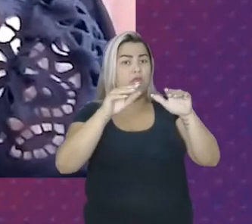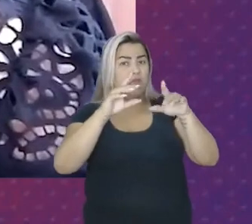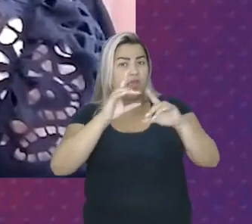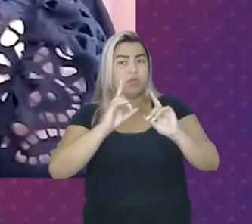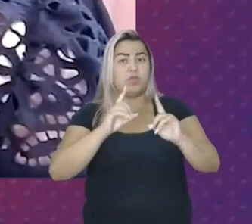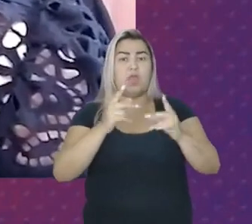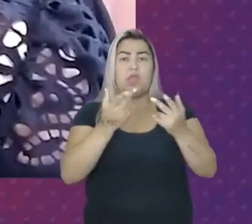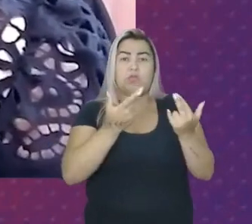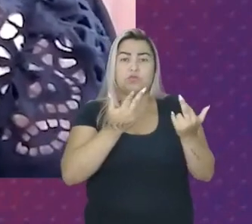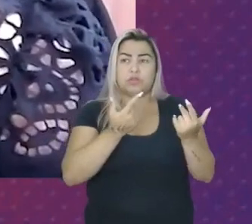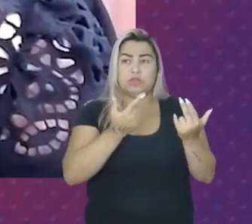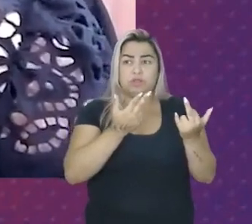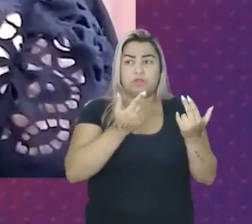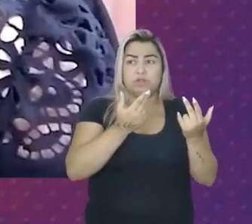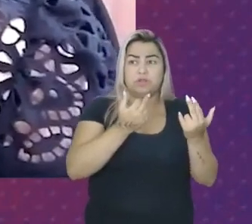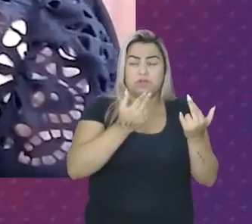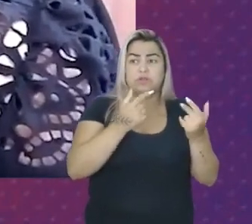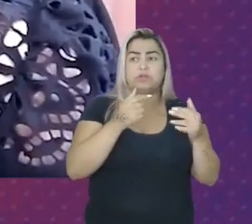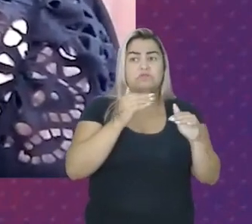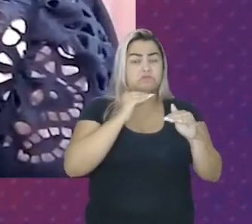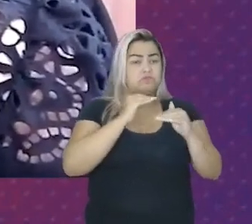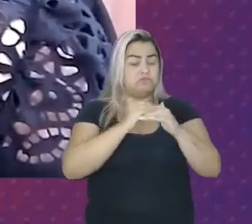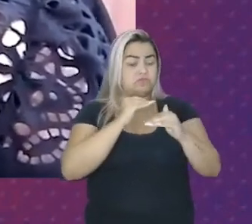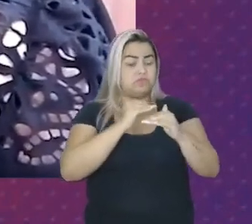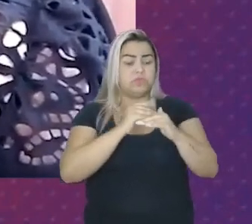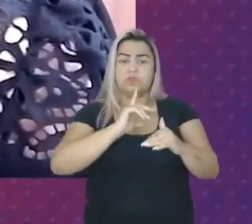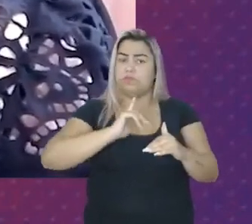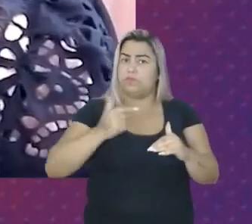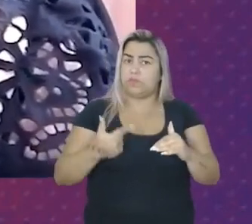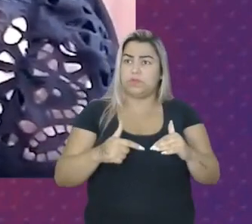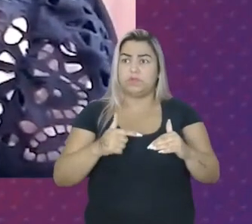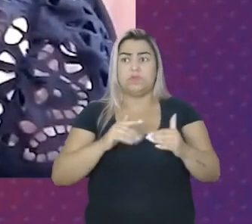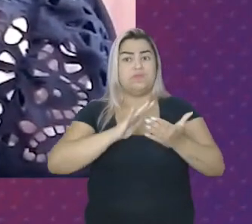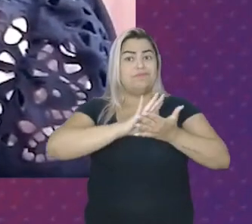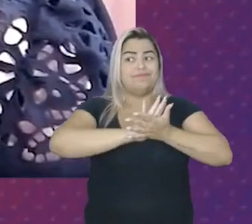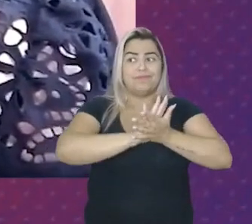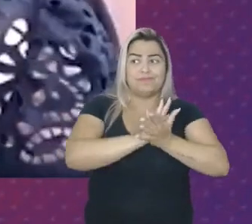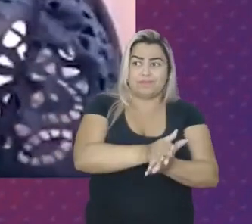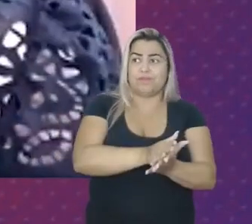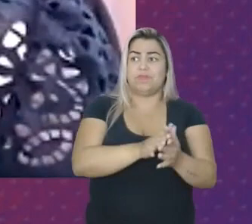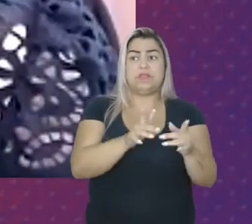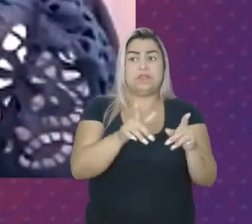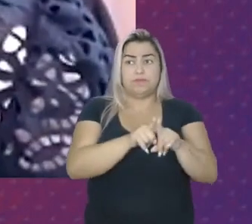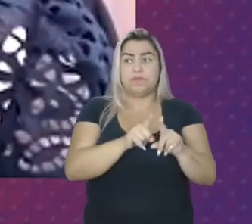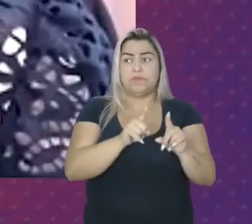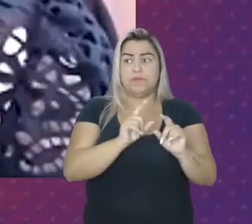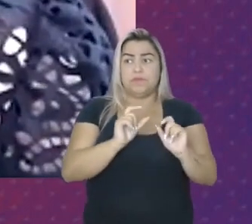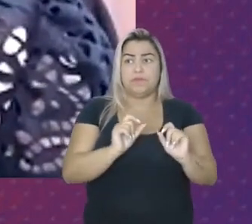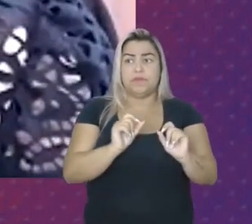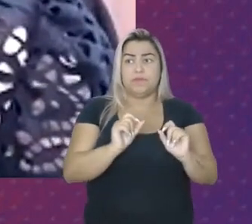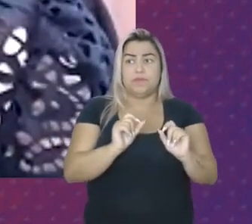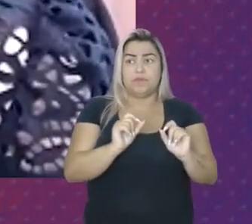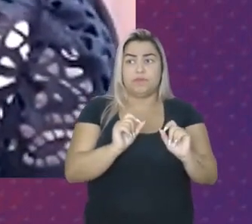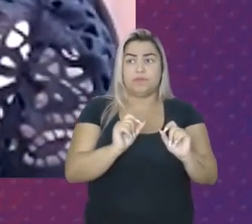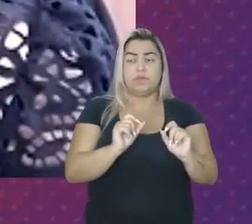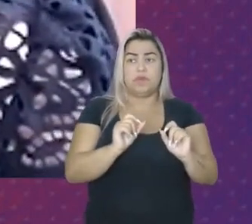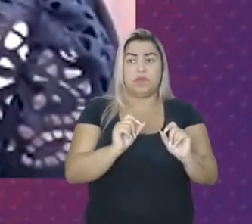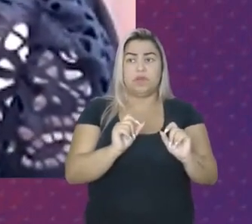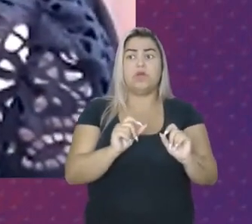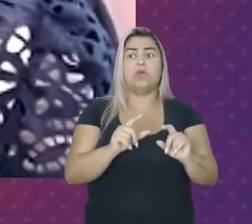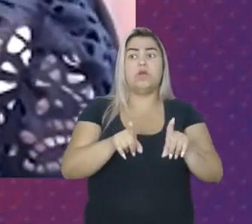entre homens e mulheres, que não pode ter discriminação, mas, na prática, a gente assiste aí, cotidianamente